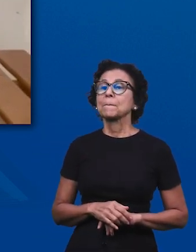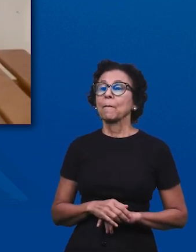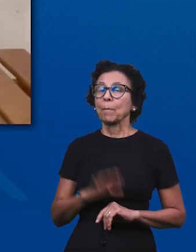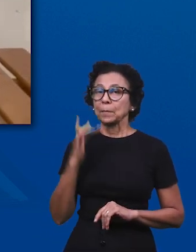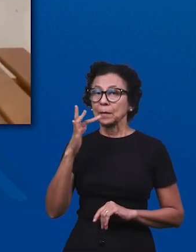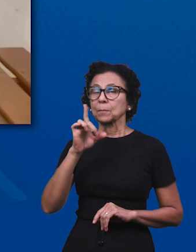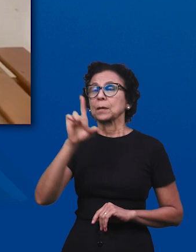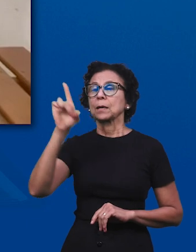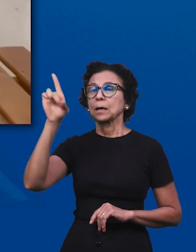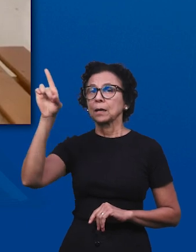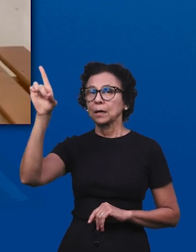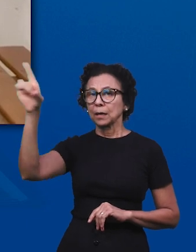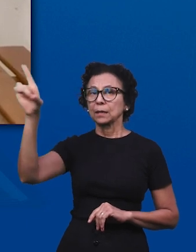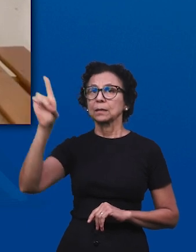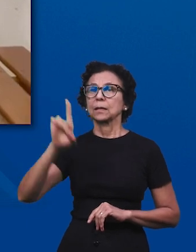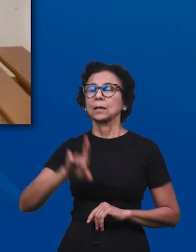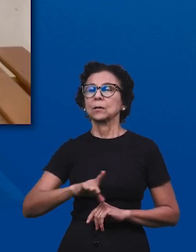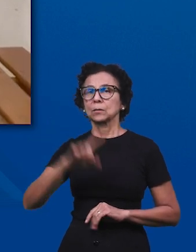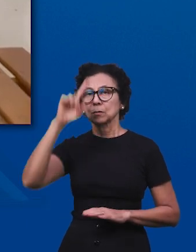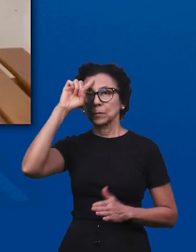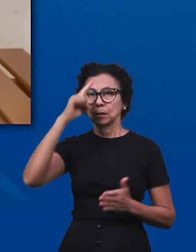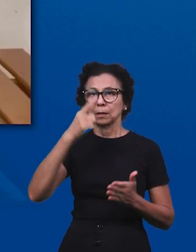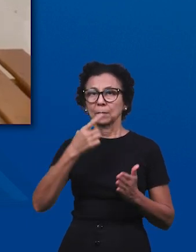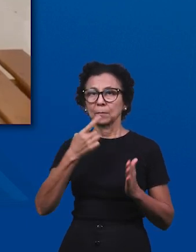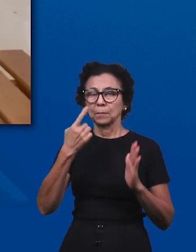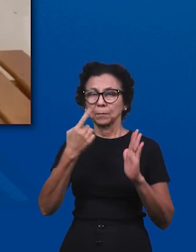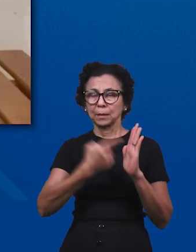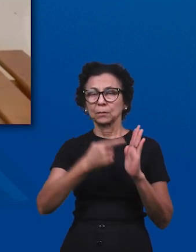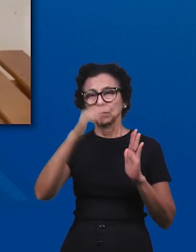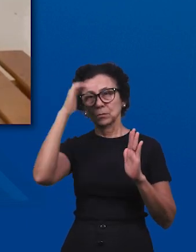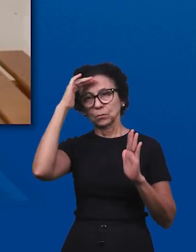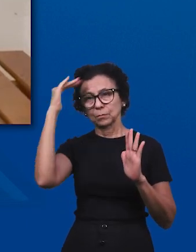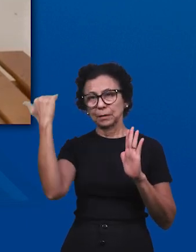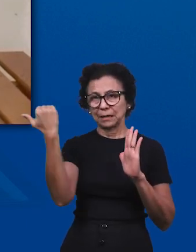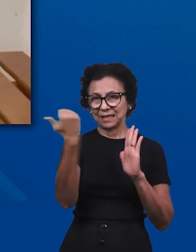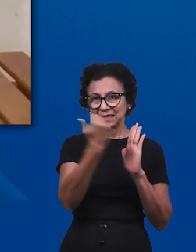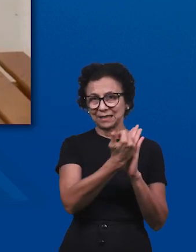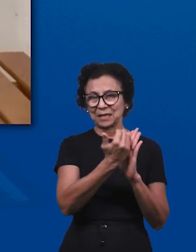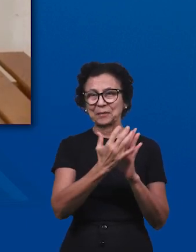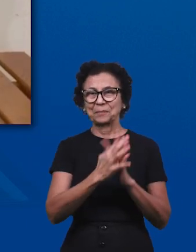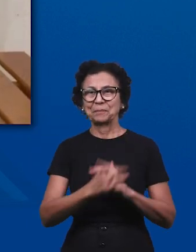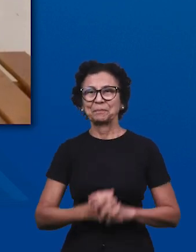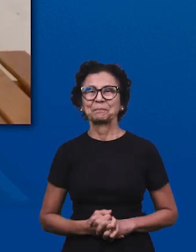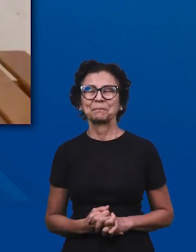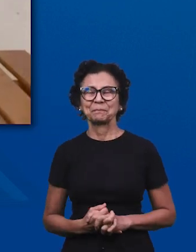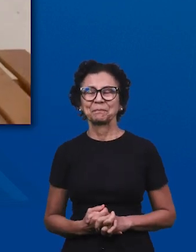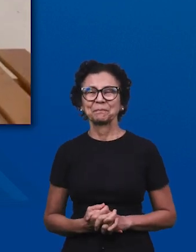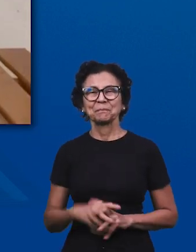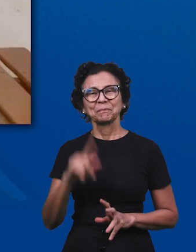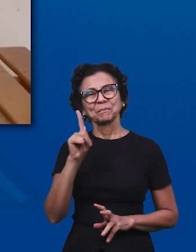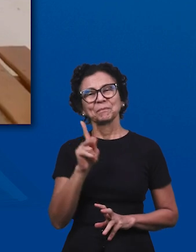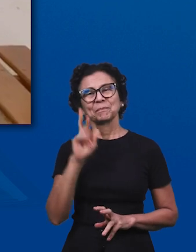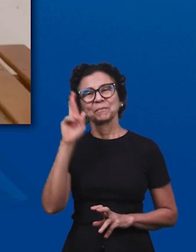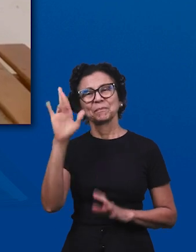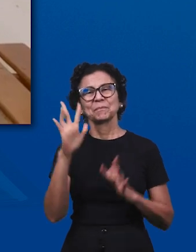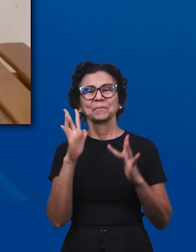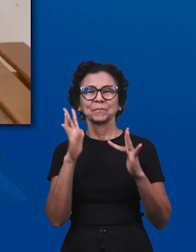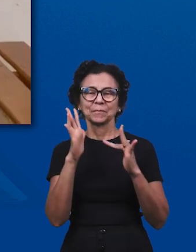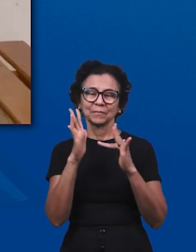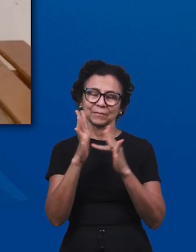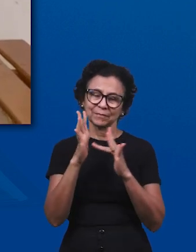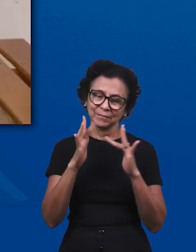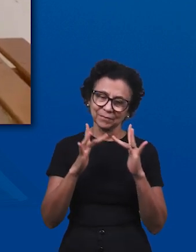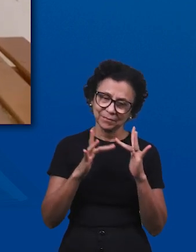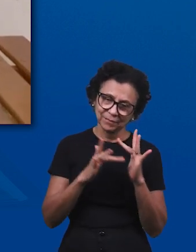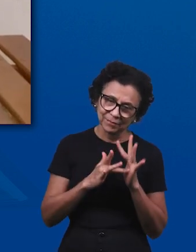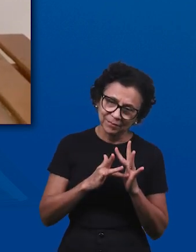é temer a Deus e guarda os seus mandamentos, porque este é o dever de todo homem. A paz do